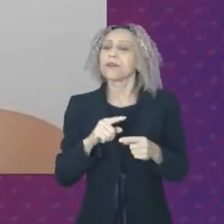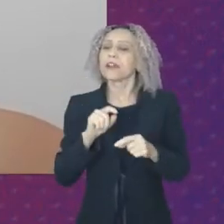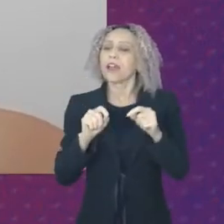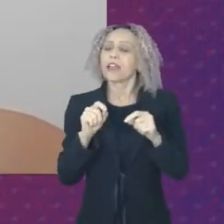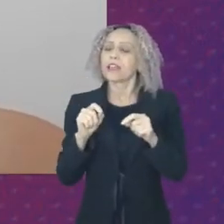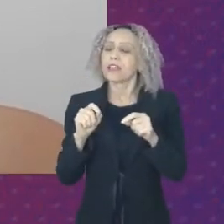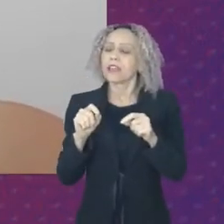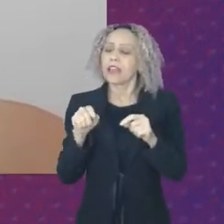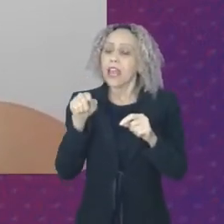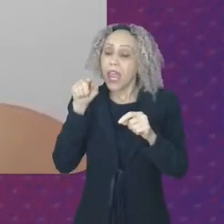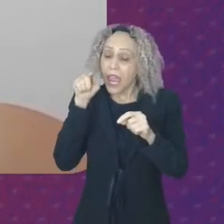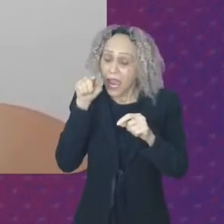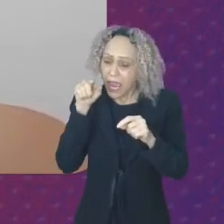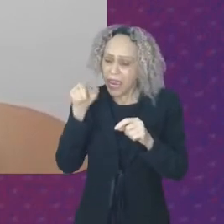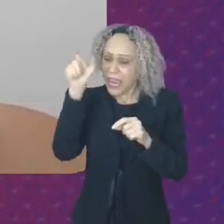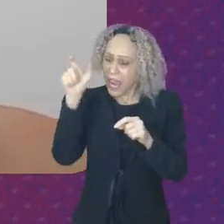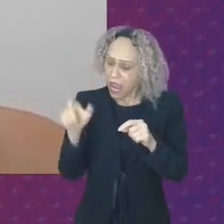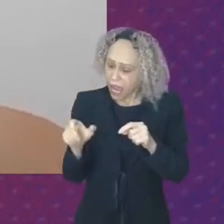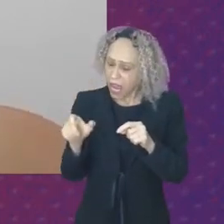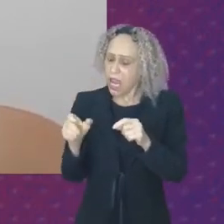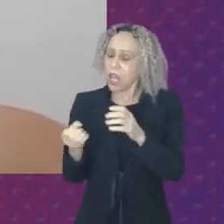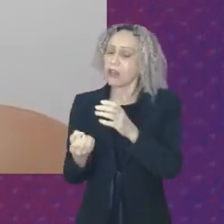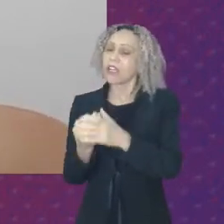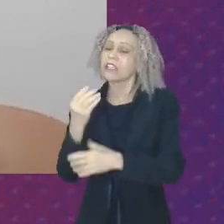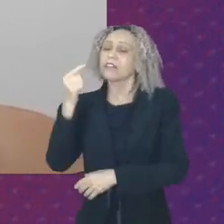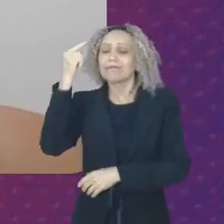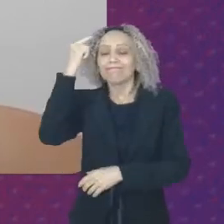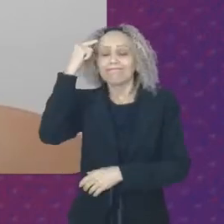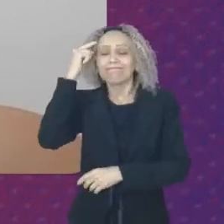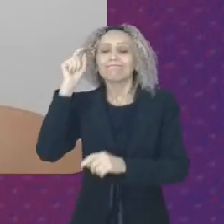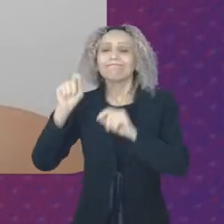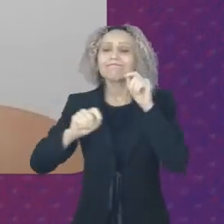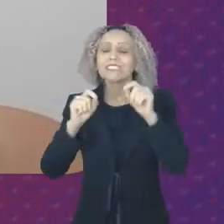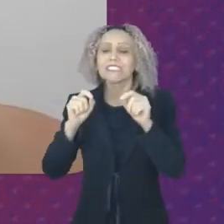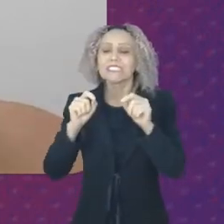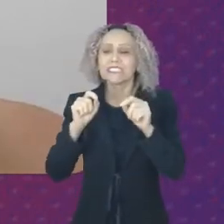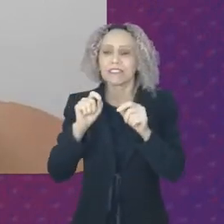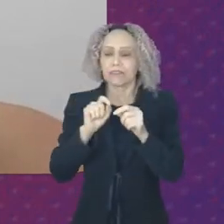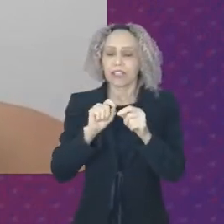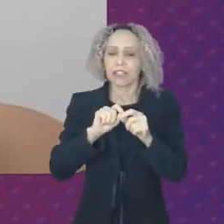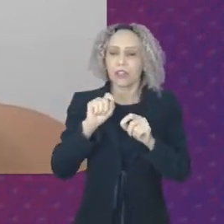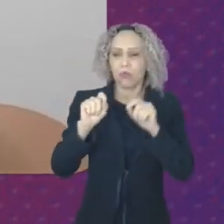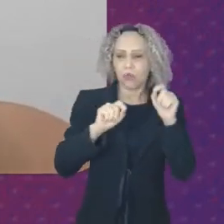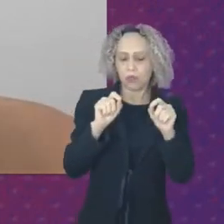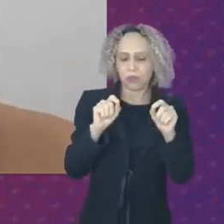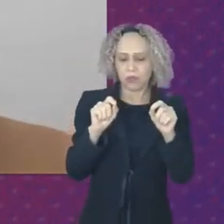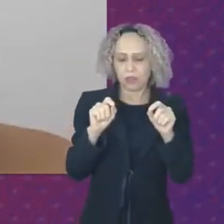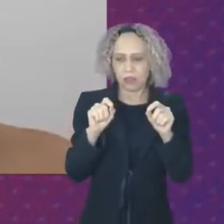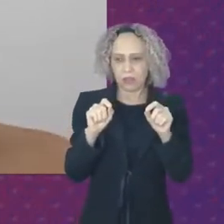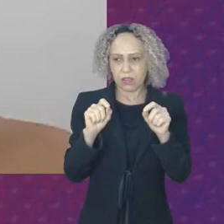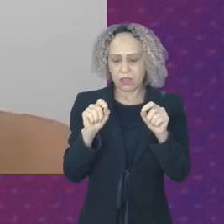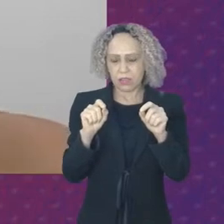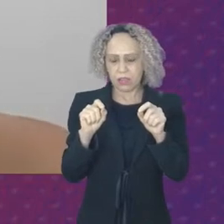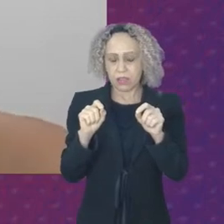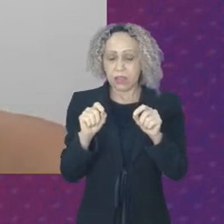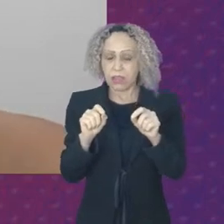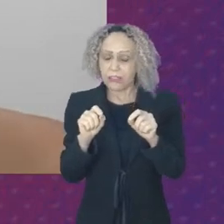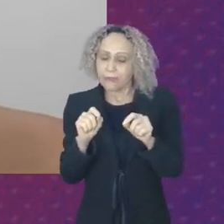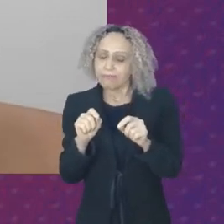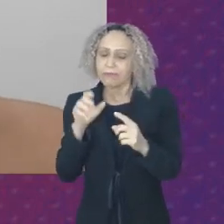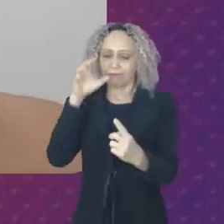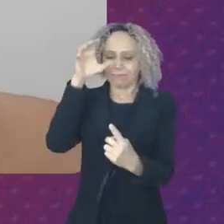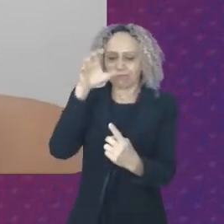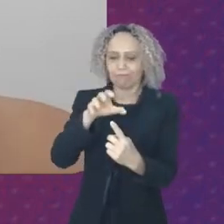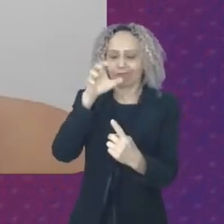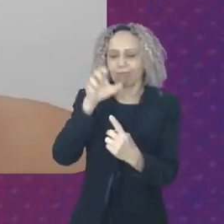essa perspectiva de potencializar, né, de fazer o espectador, o